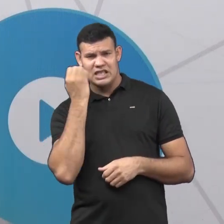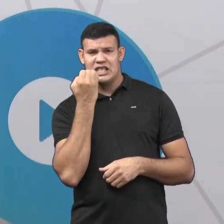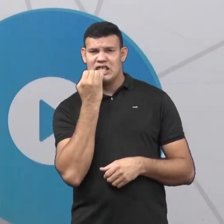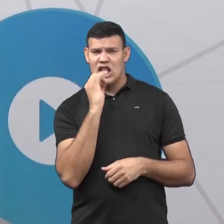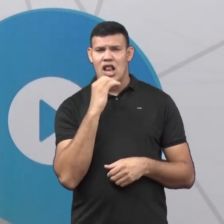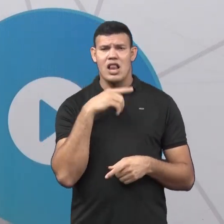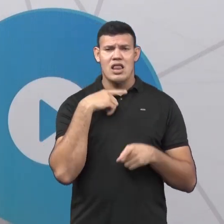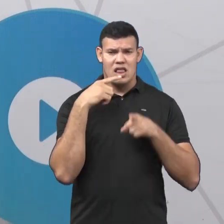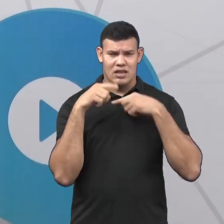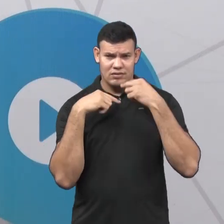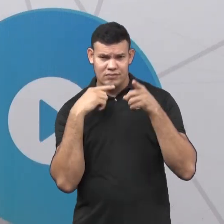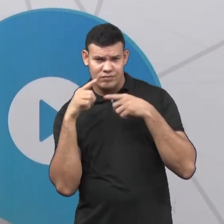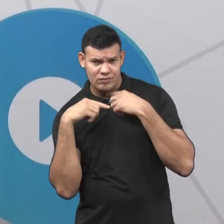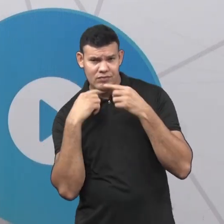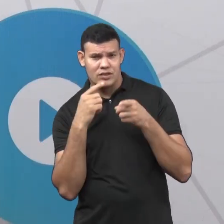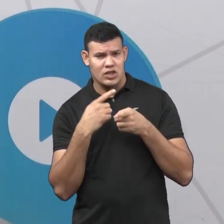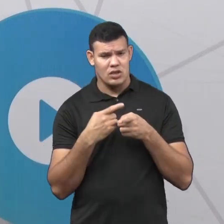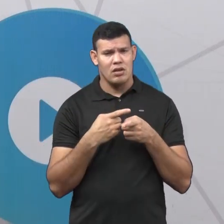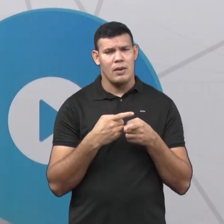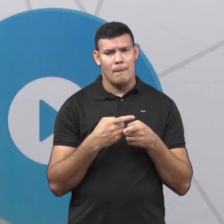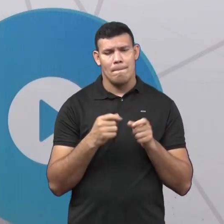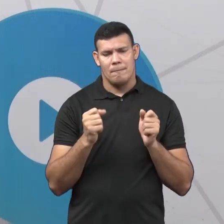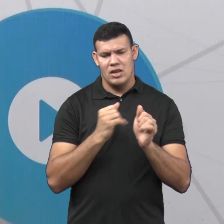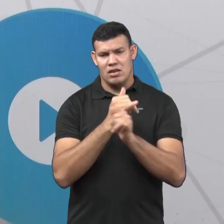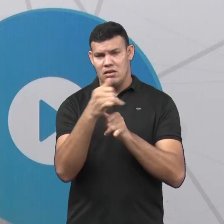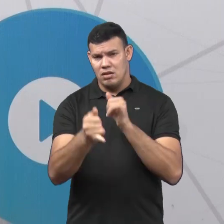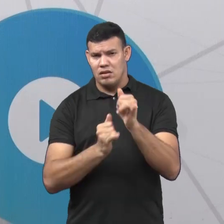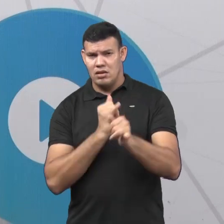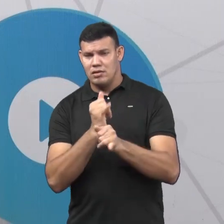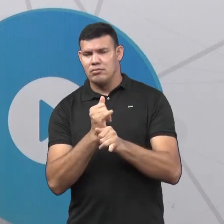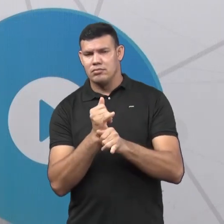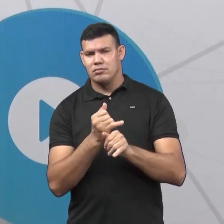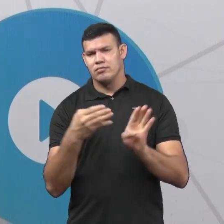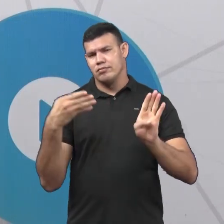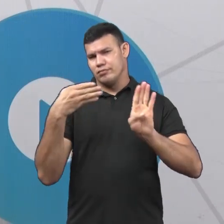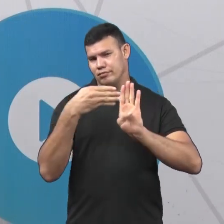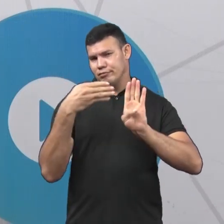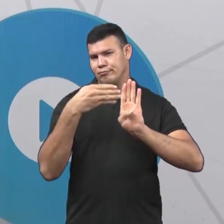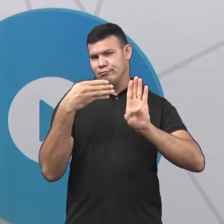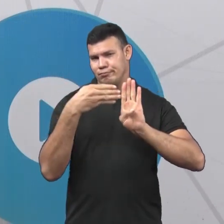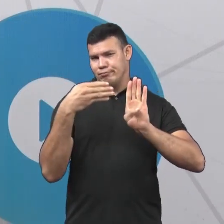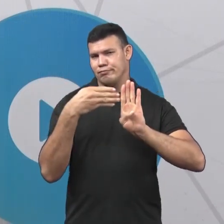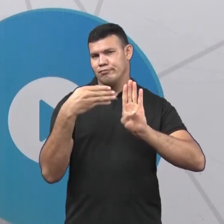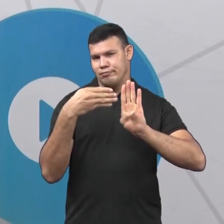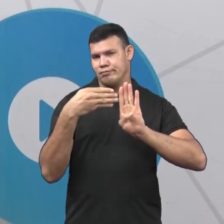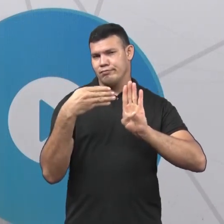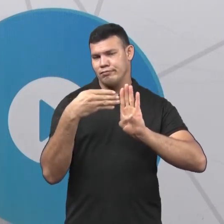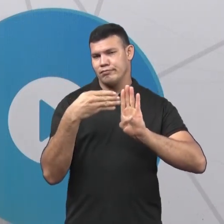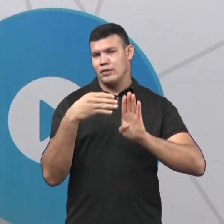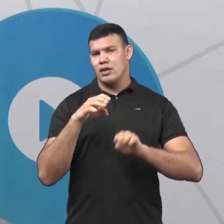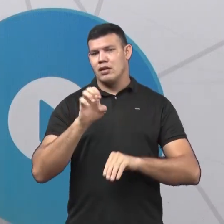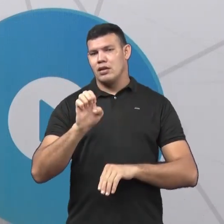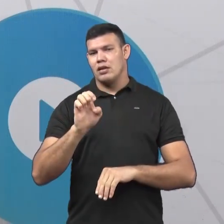alguma dúvida e tiverem acesso, entre na plataforma Eduque, no link que vai aparecer para vocês aqui